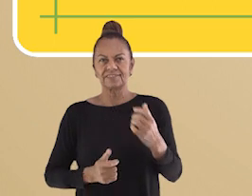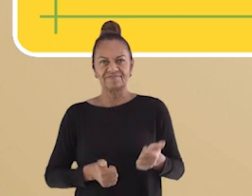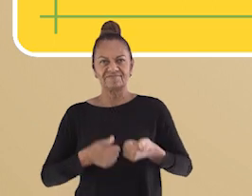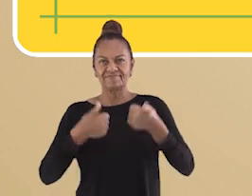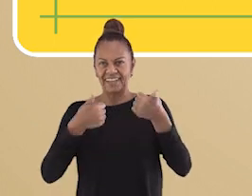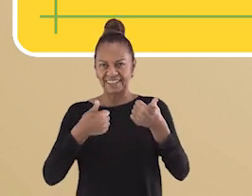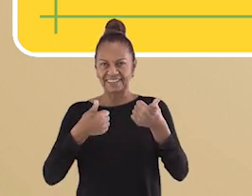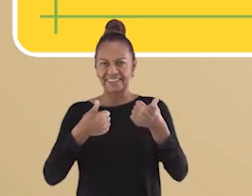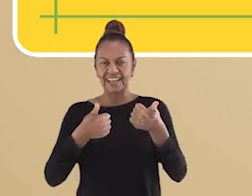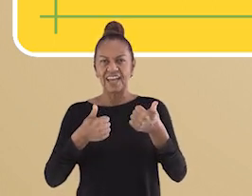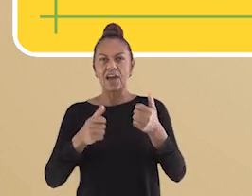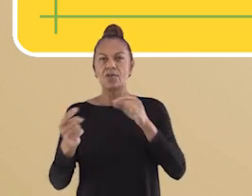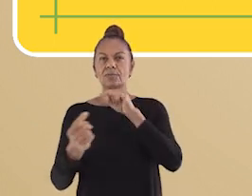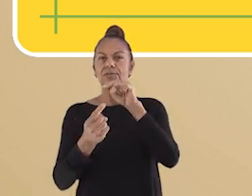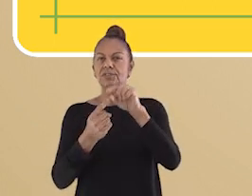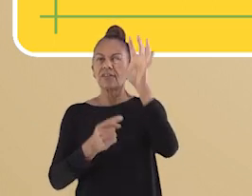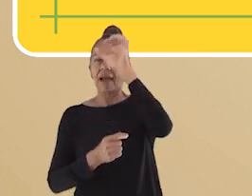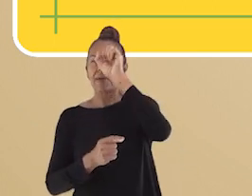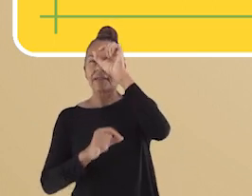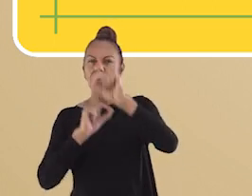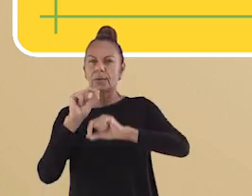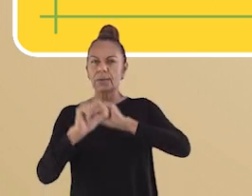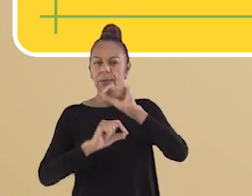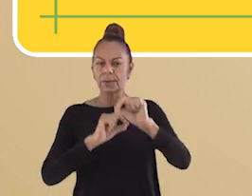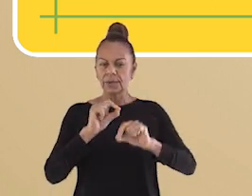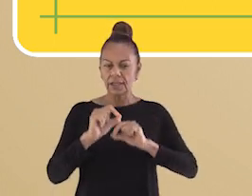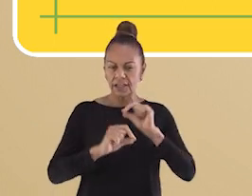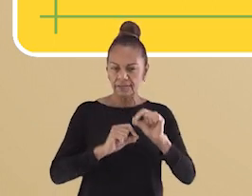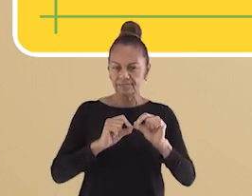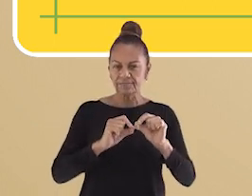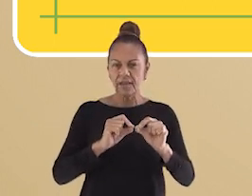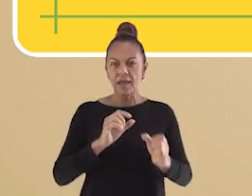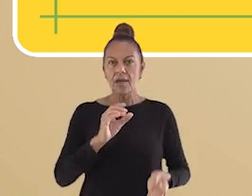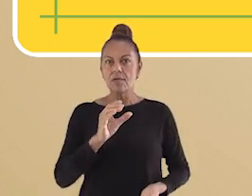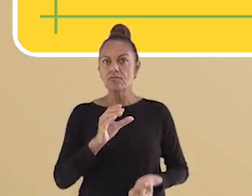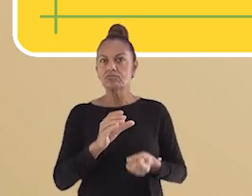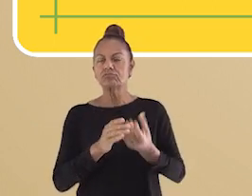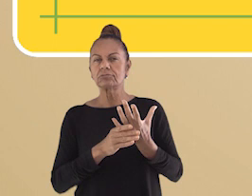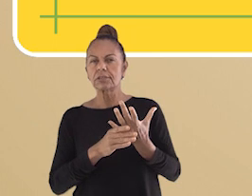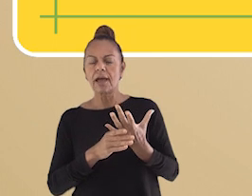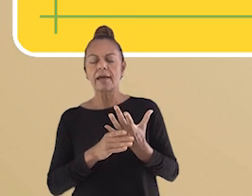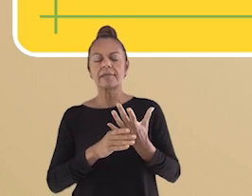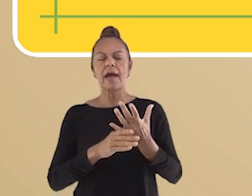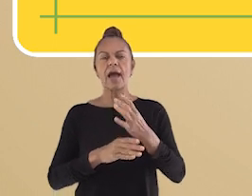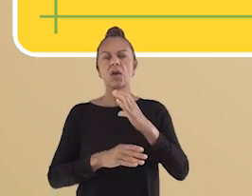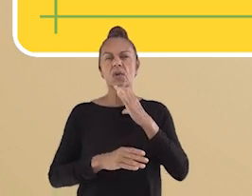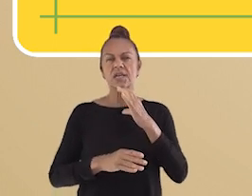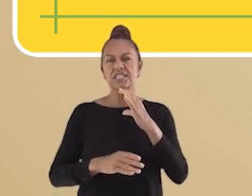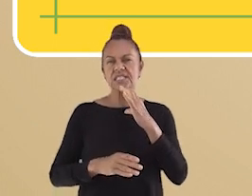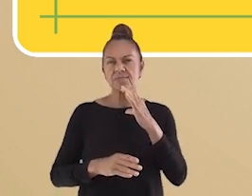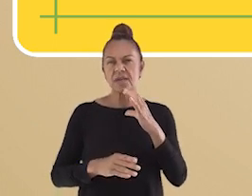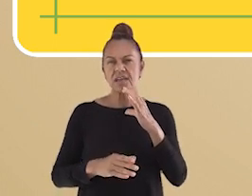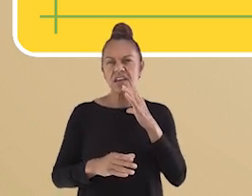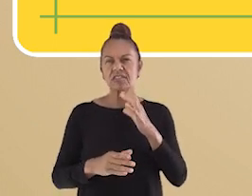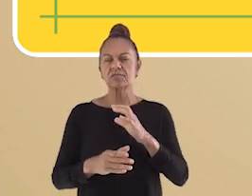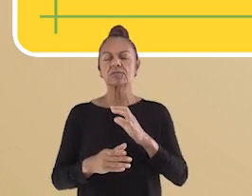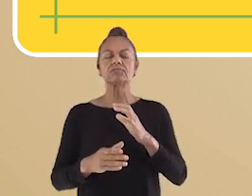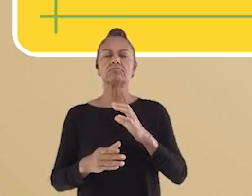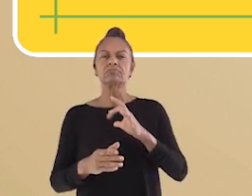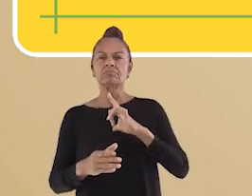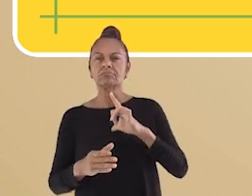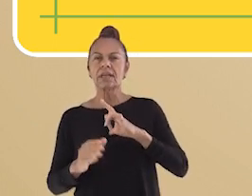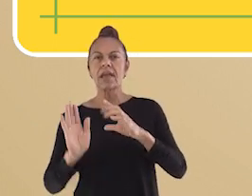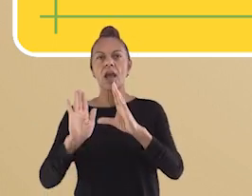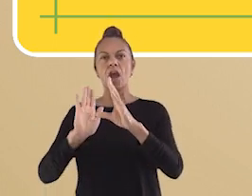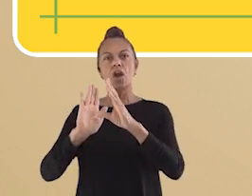O objetivo de aprendizagem é construir um conjunto de conhecimentos referentes a conceitos,